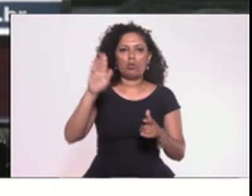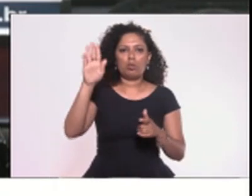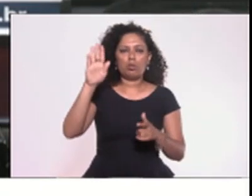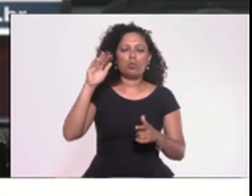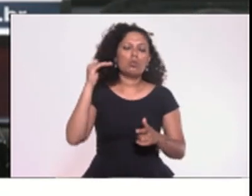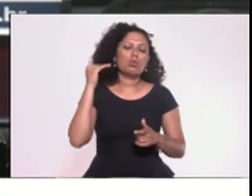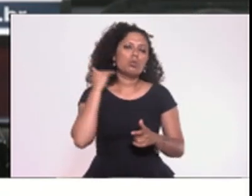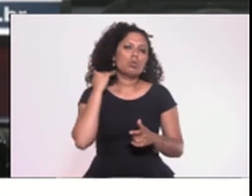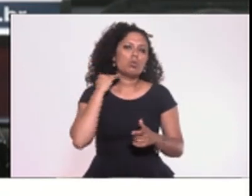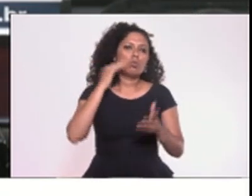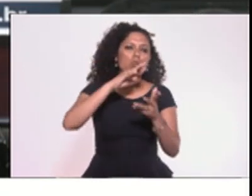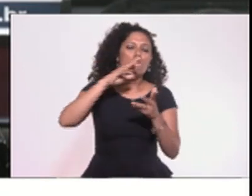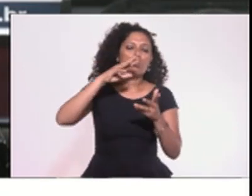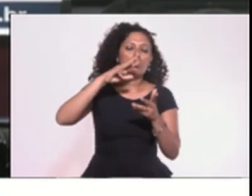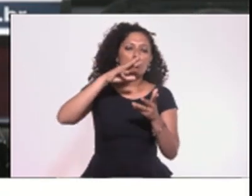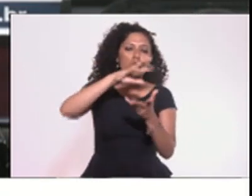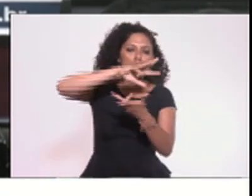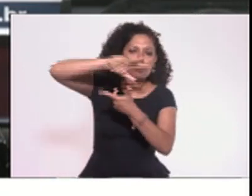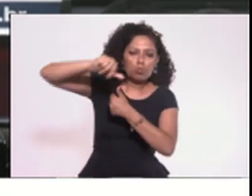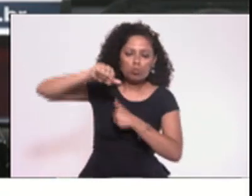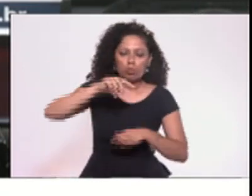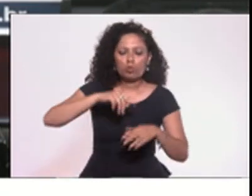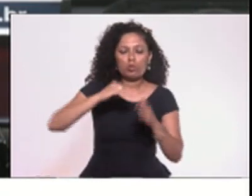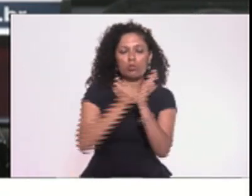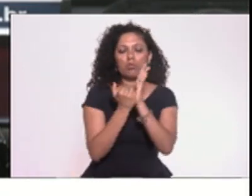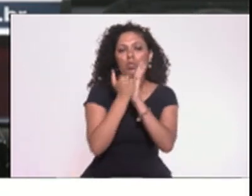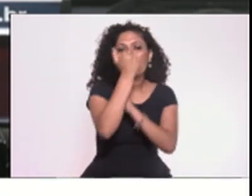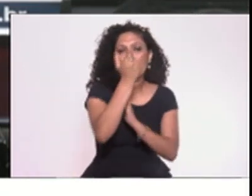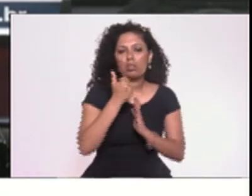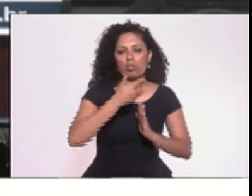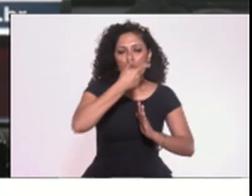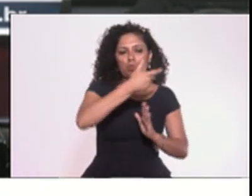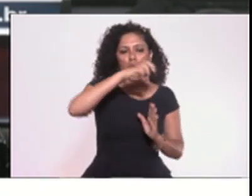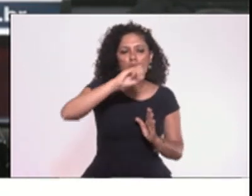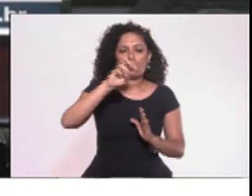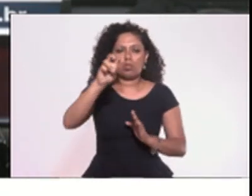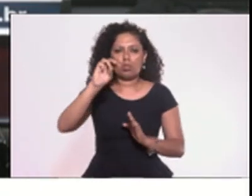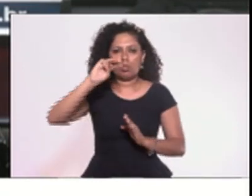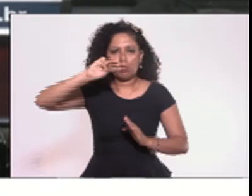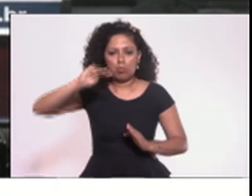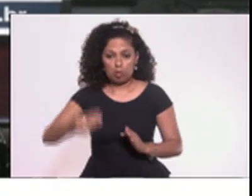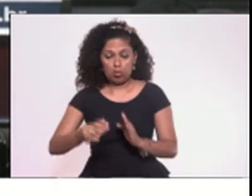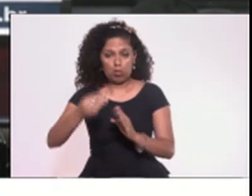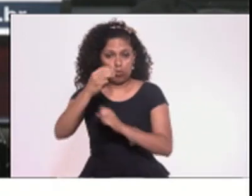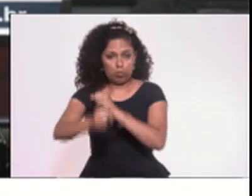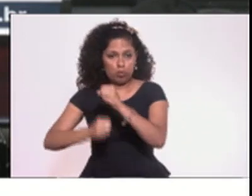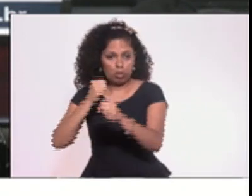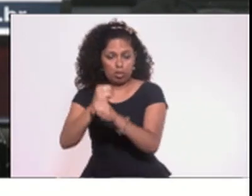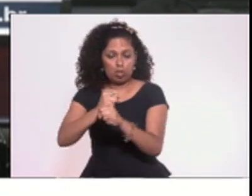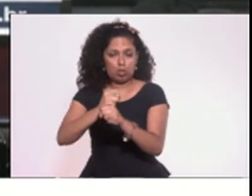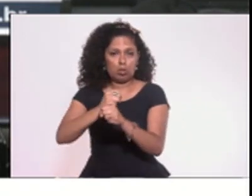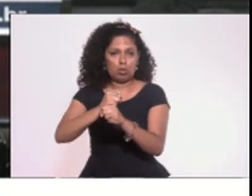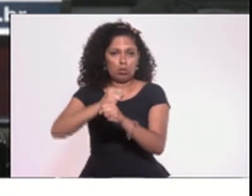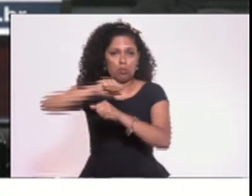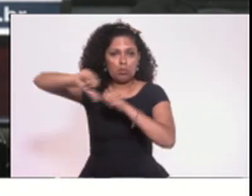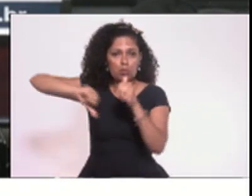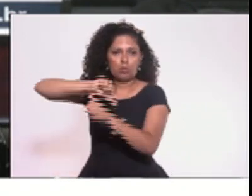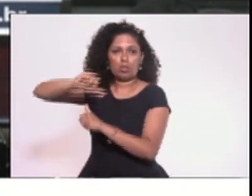para a gestão desses resíduos passarão de 205 bilhões ao ano